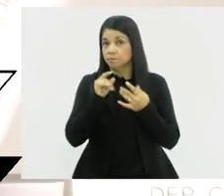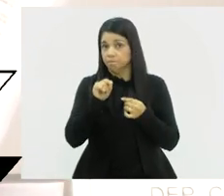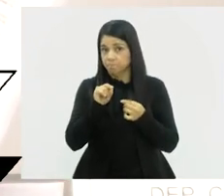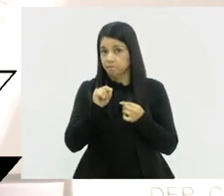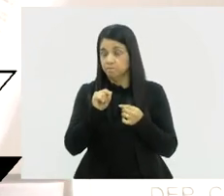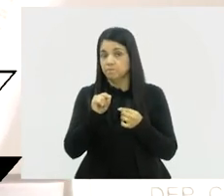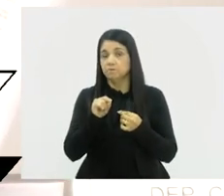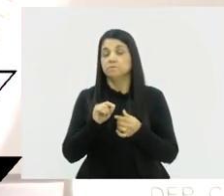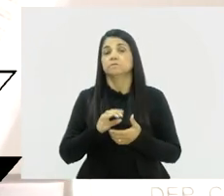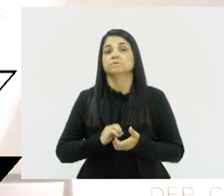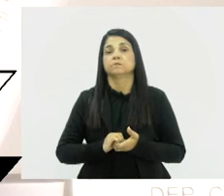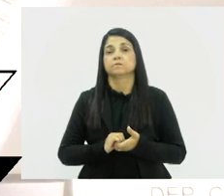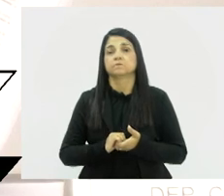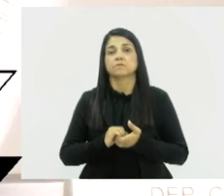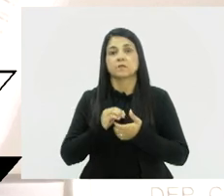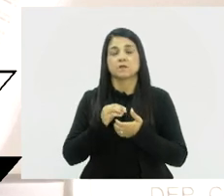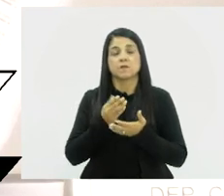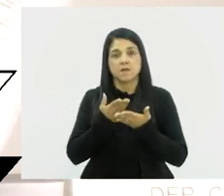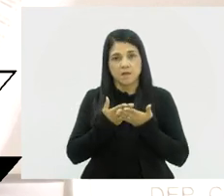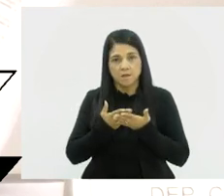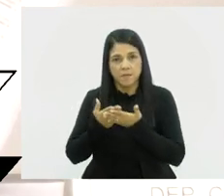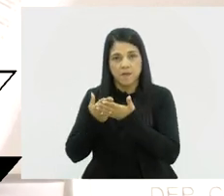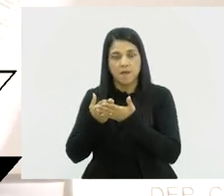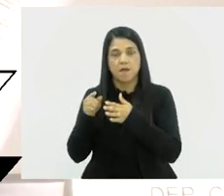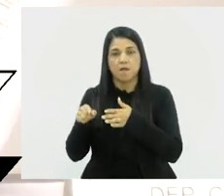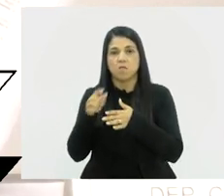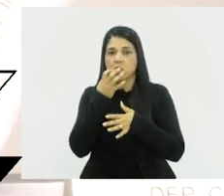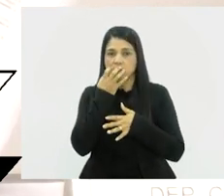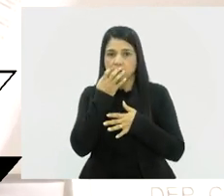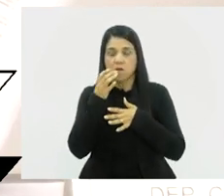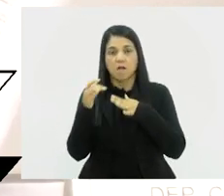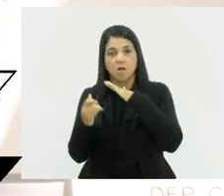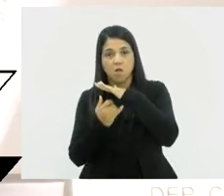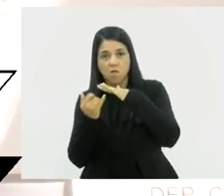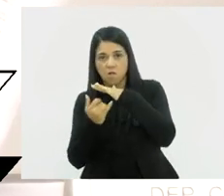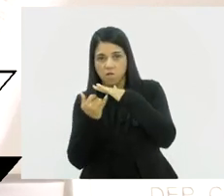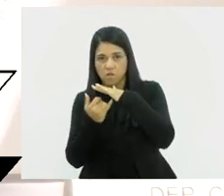seguinte: encaminhará para órgãos ou entidades